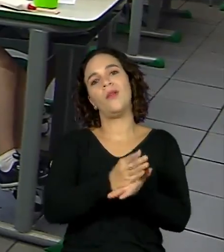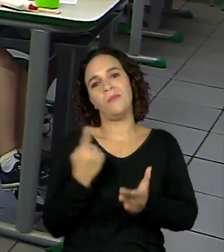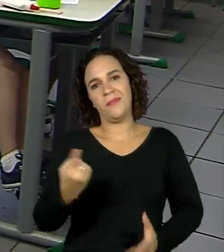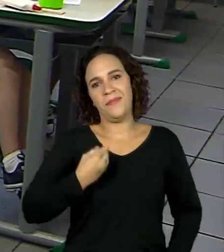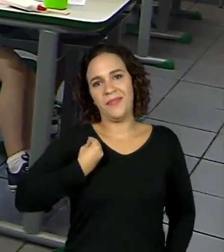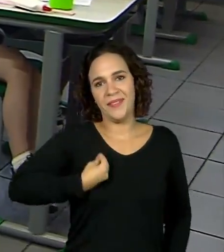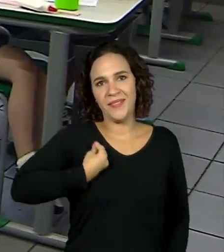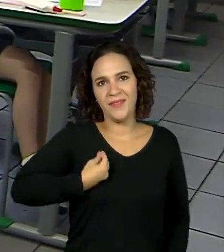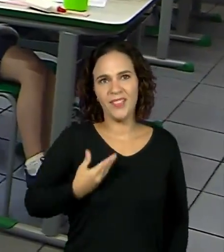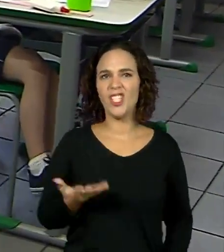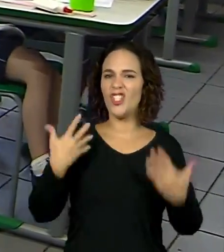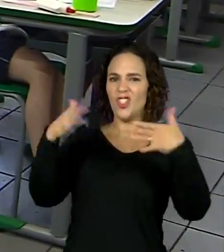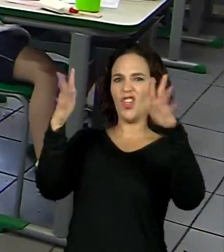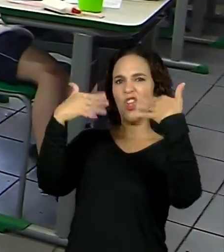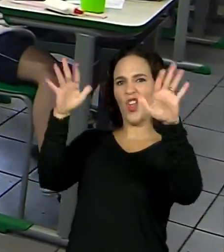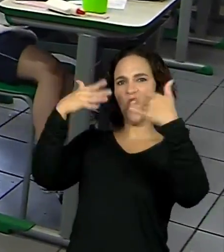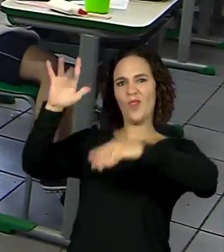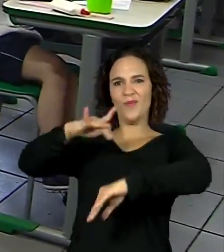vida.